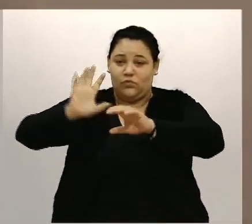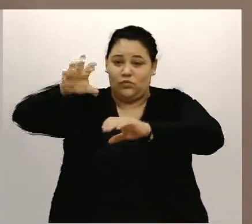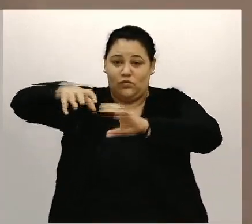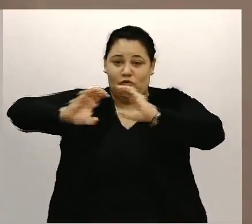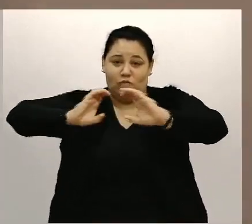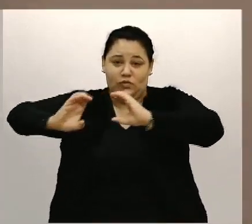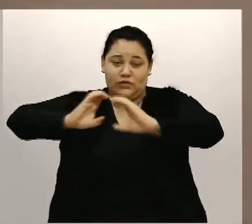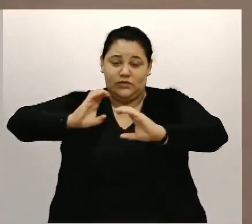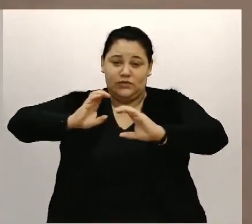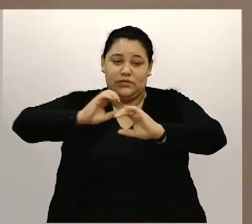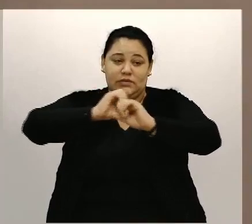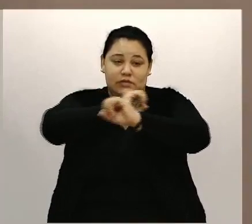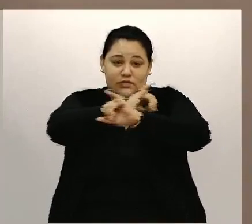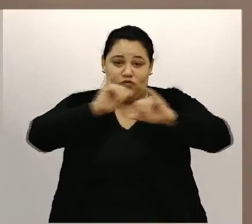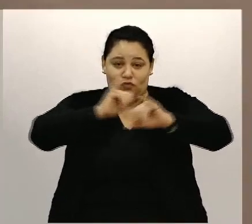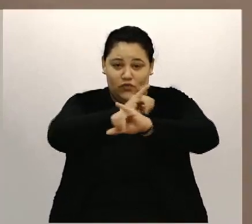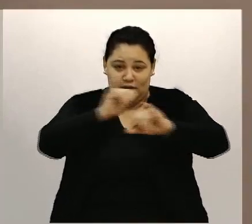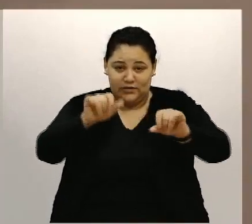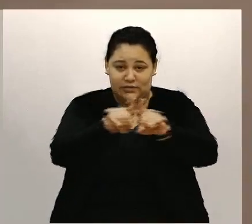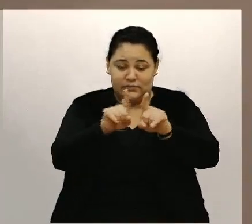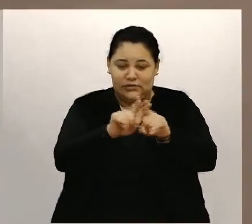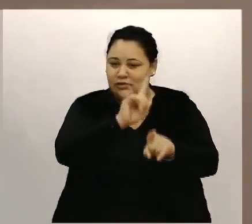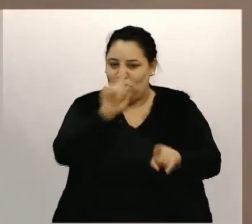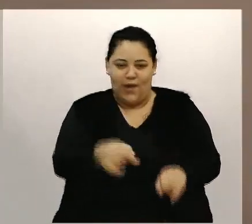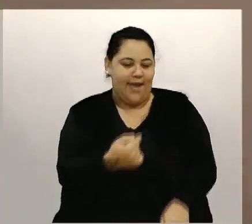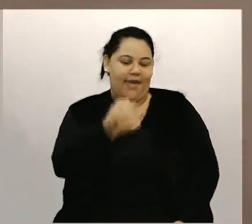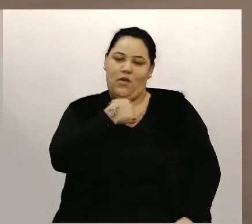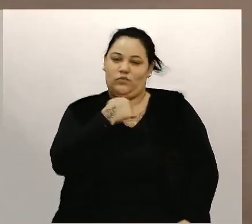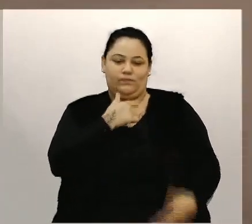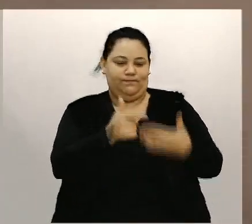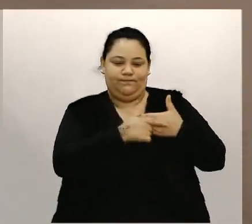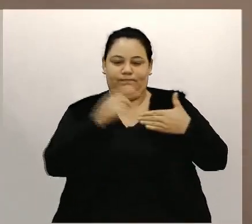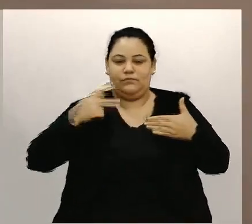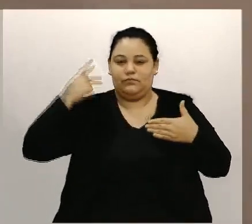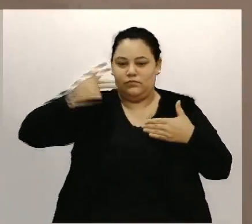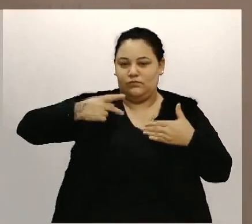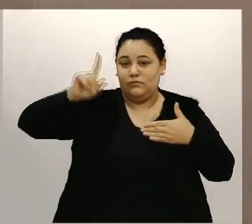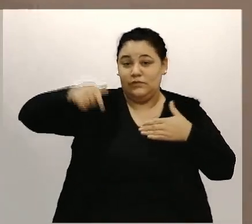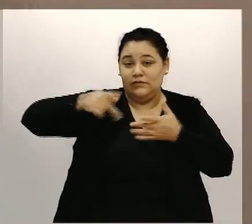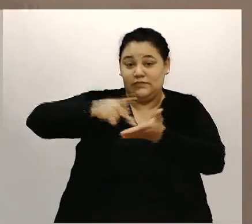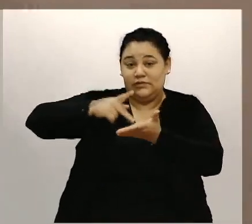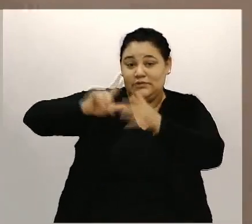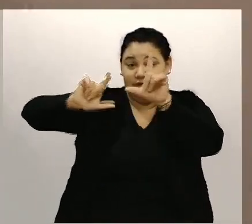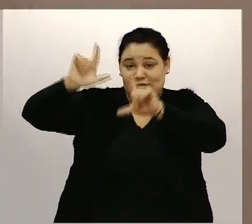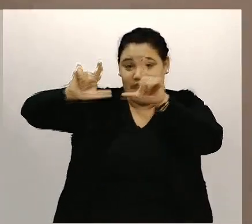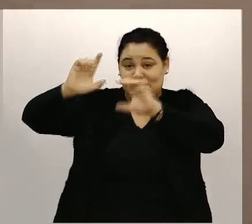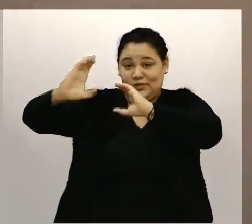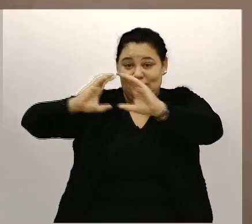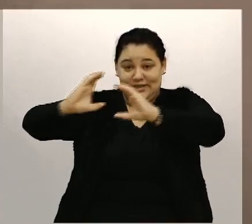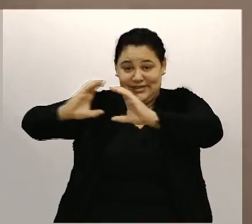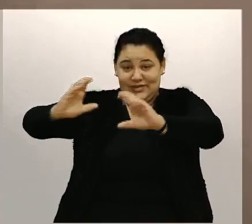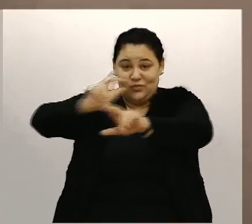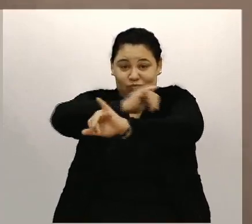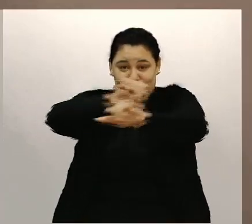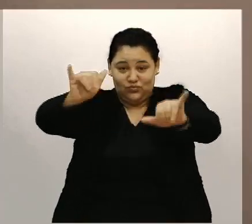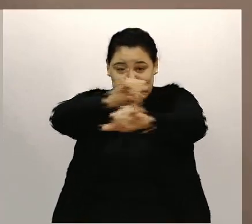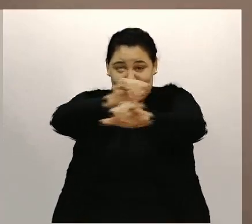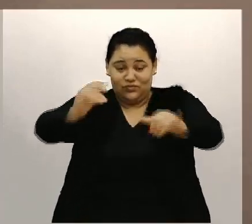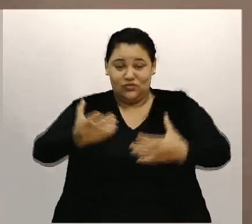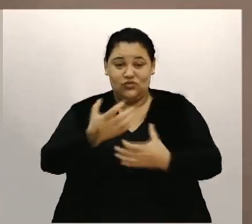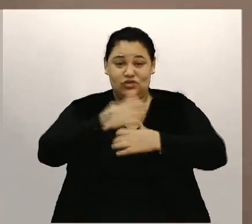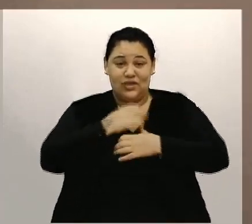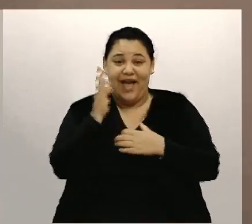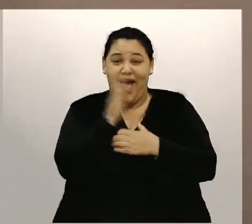é eu como vereador, nós como vereadores que estamos destacando. A imprensa destacou a forma